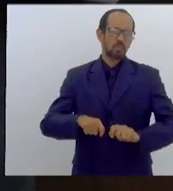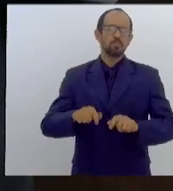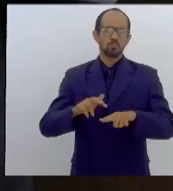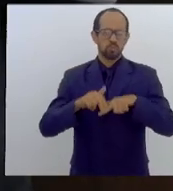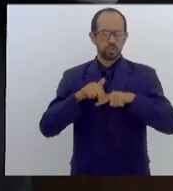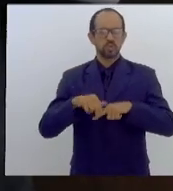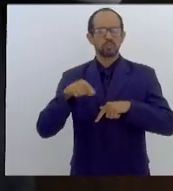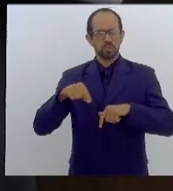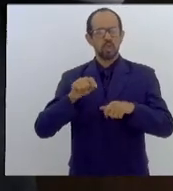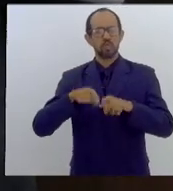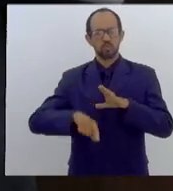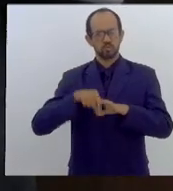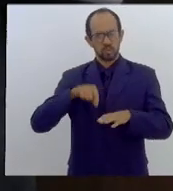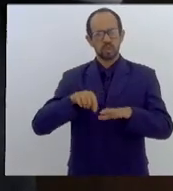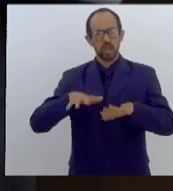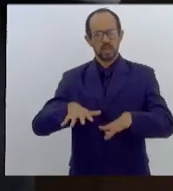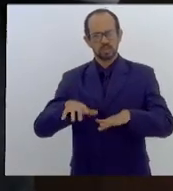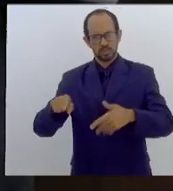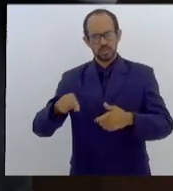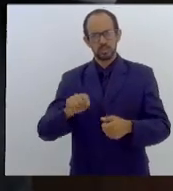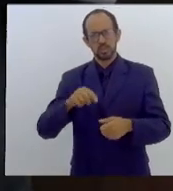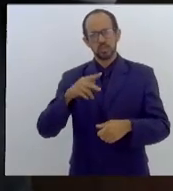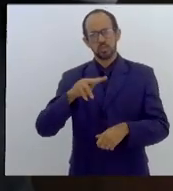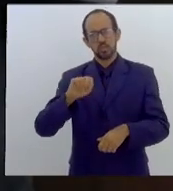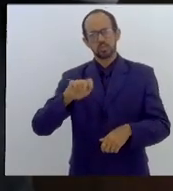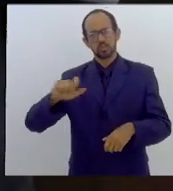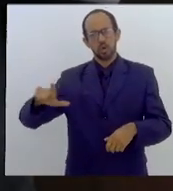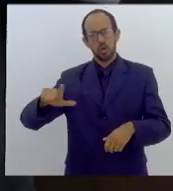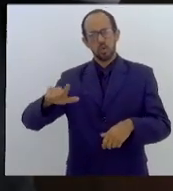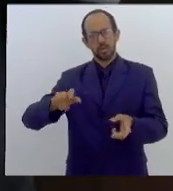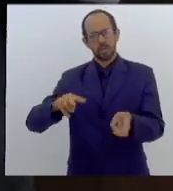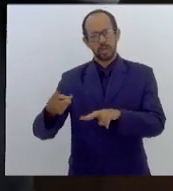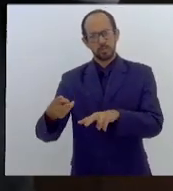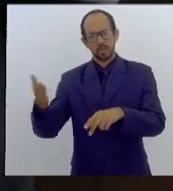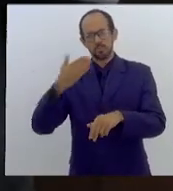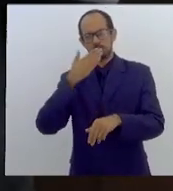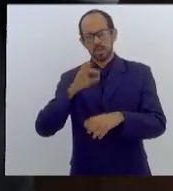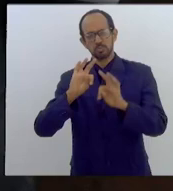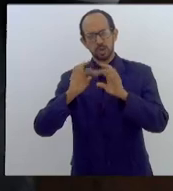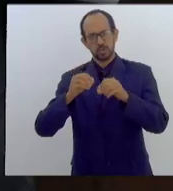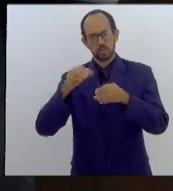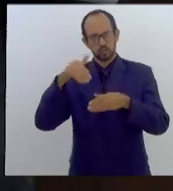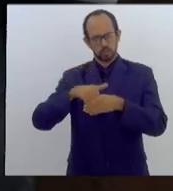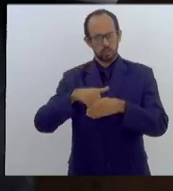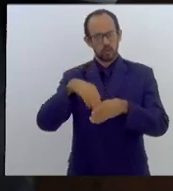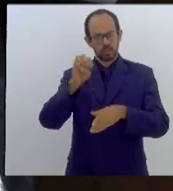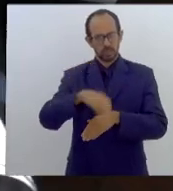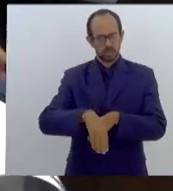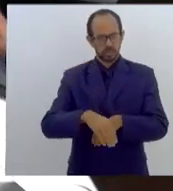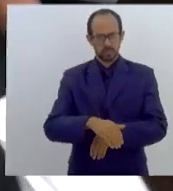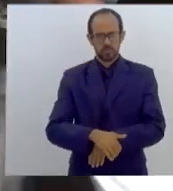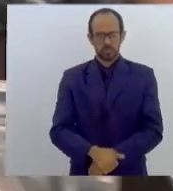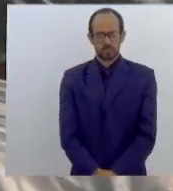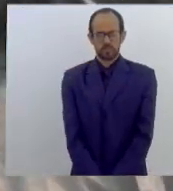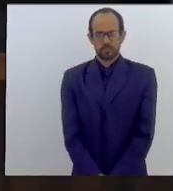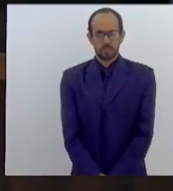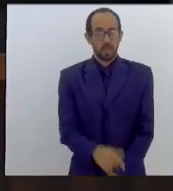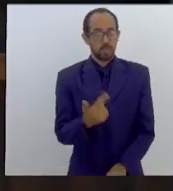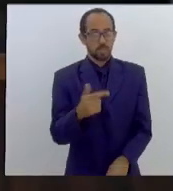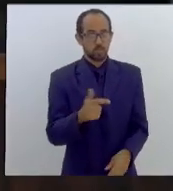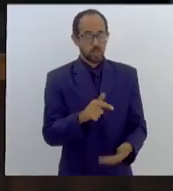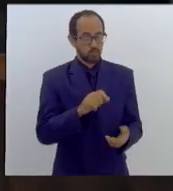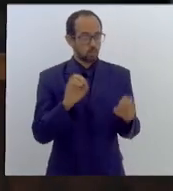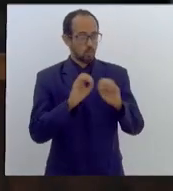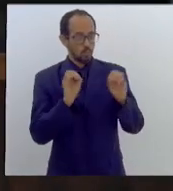destaque pela nossa bancada e o pessoal encaminha e pede para que todos votem favoravelmente a esse destaque. Vamos ver, quem queira fazer